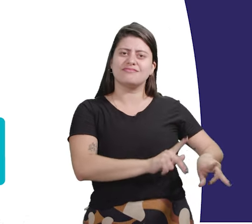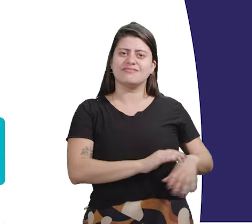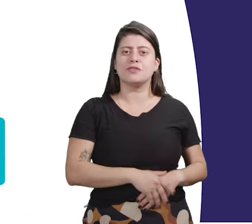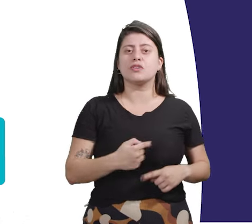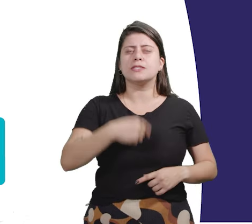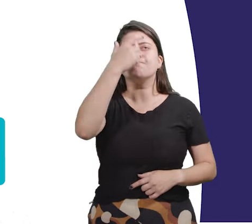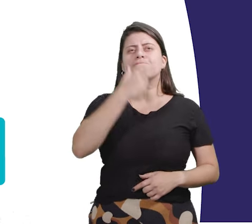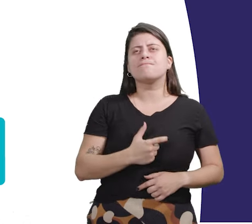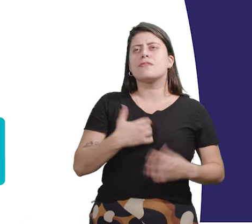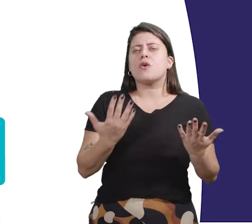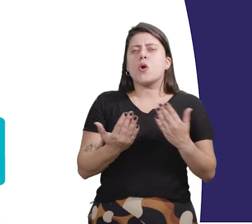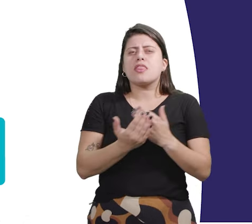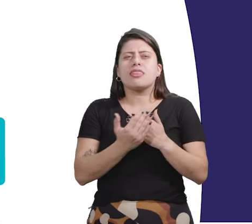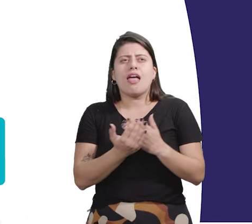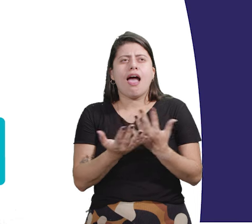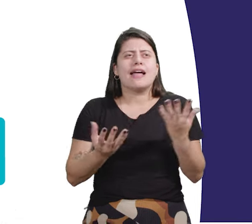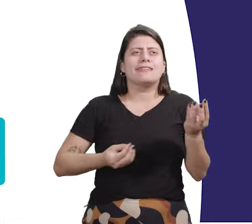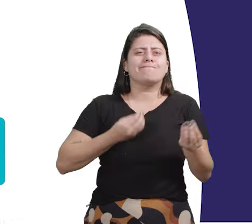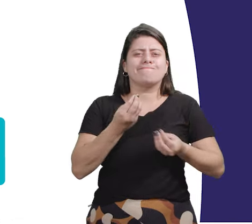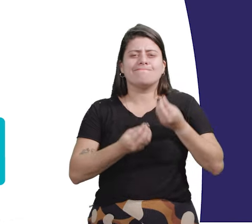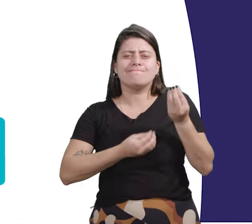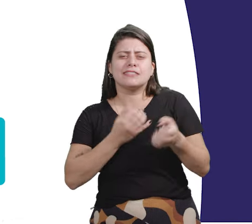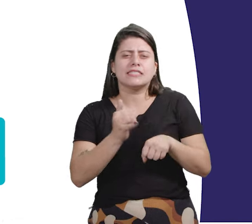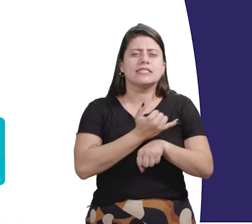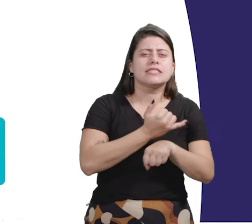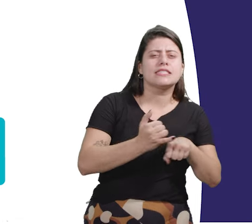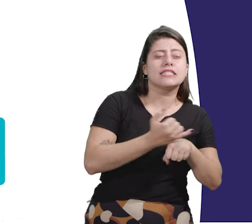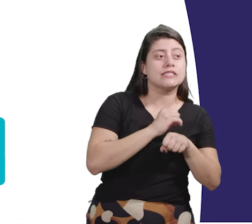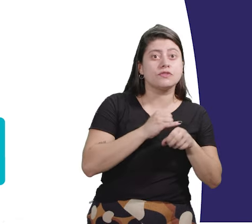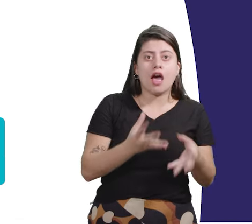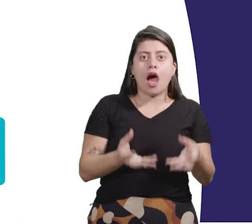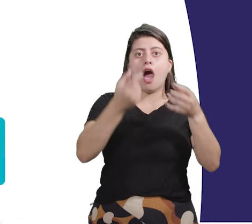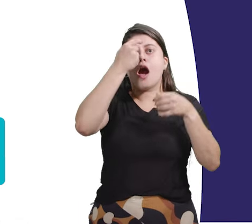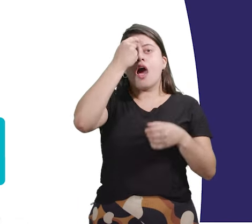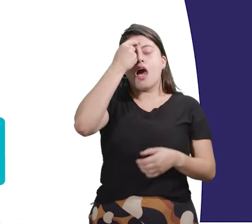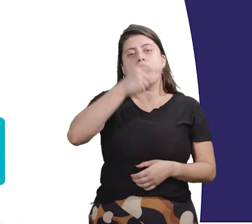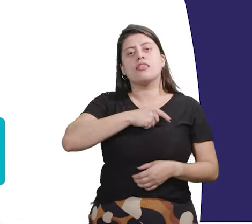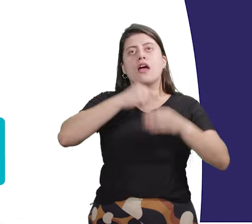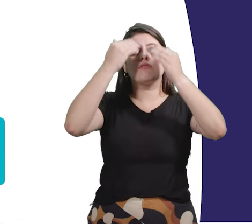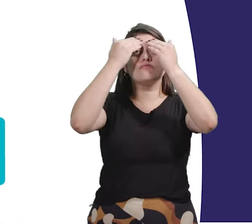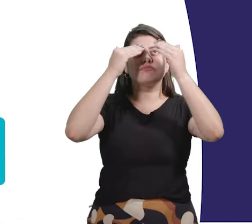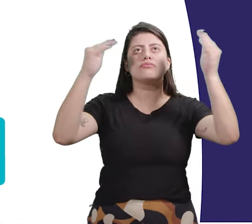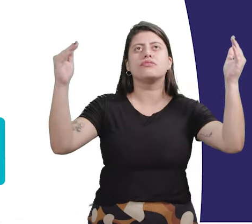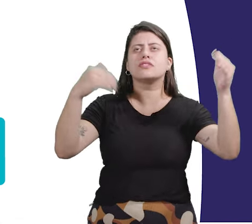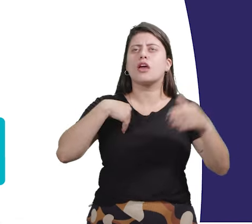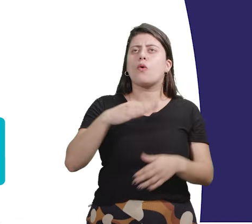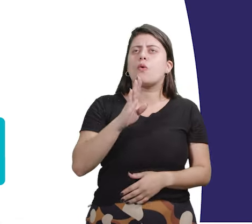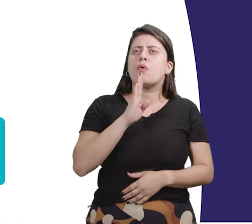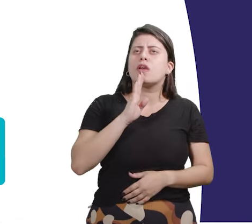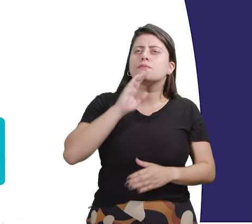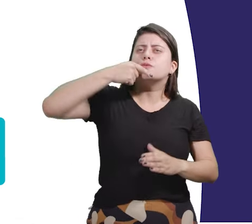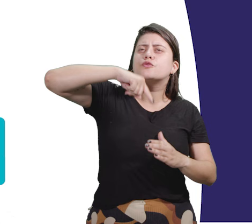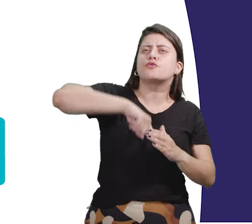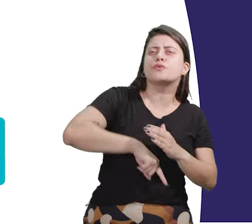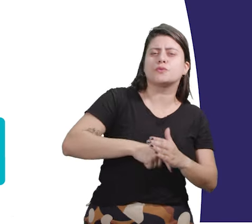você, né? Ter esse autocuidado, né? Sim, porque quando você toma consciência, quando você busca esse